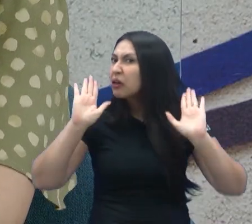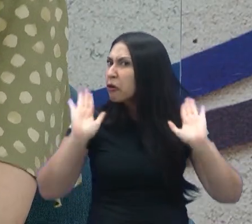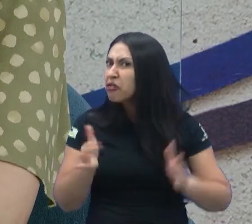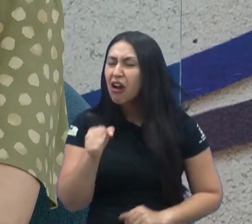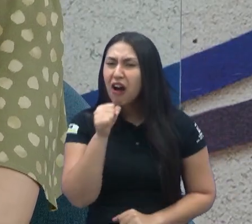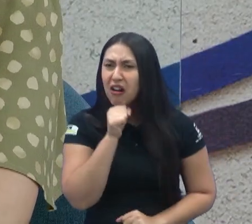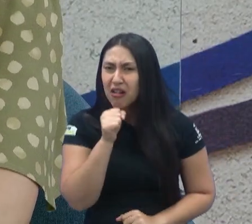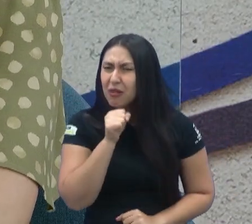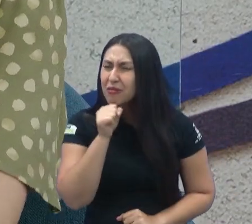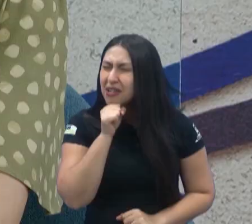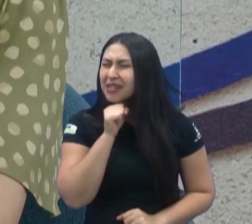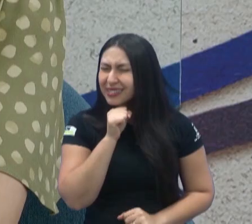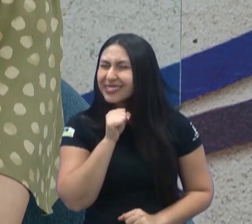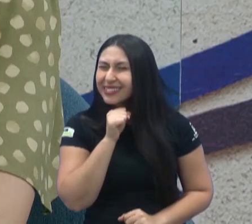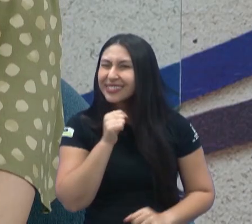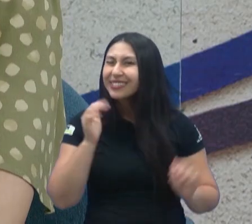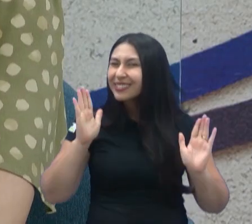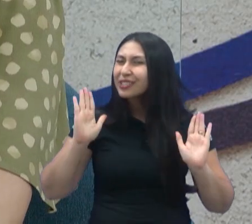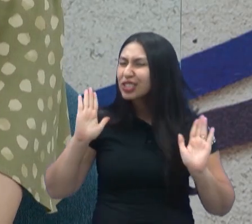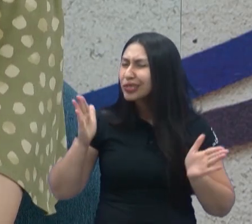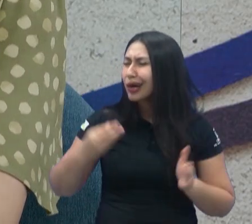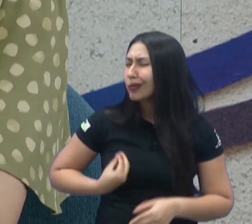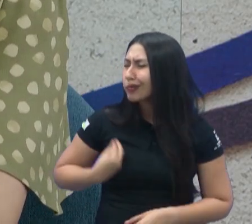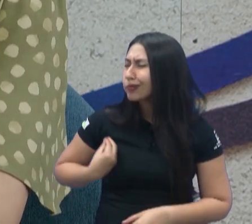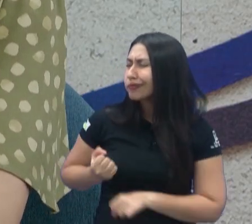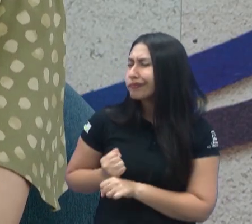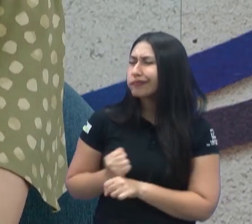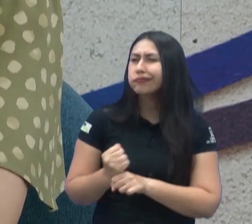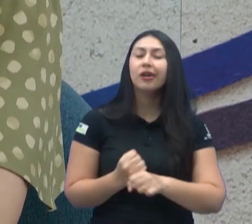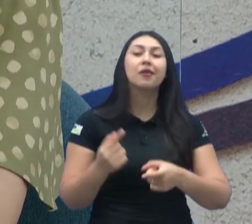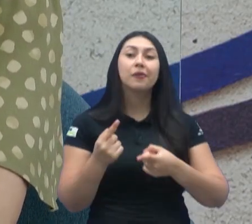pessoa, né, que já tinha vivido bastante, porque a